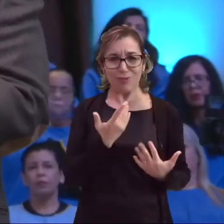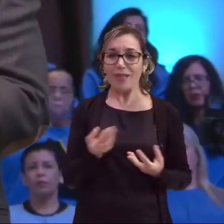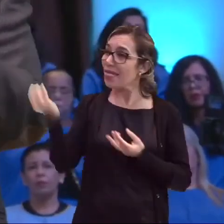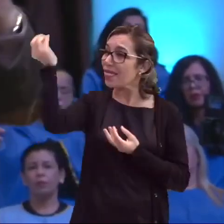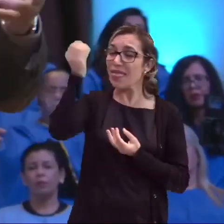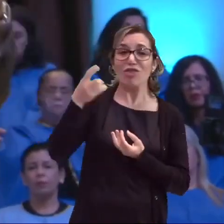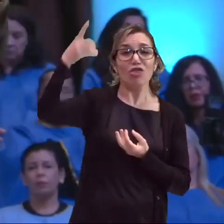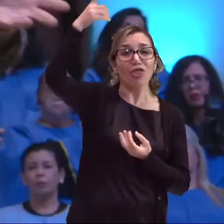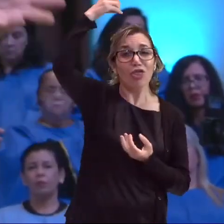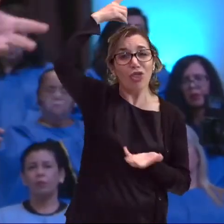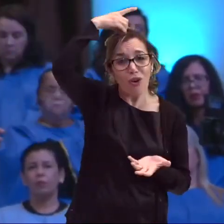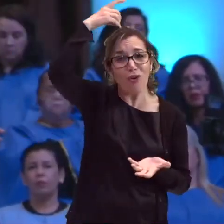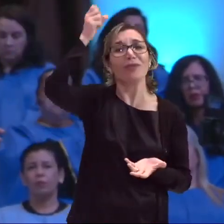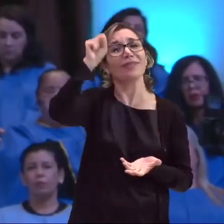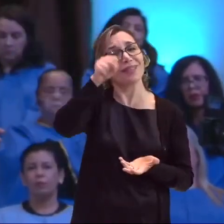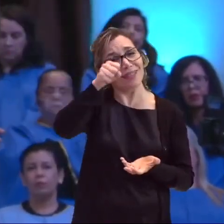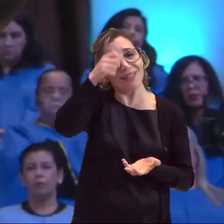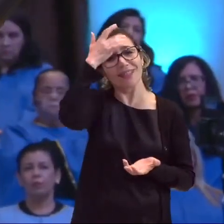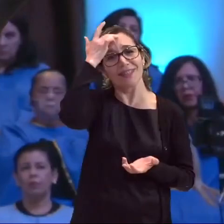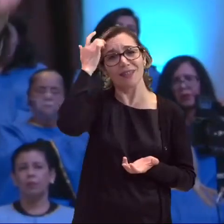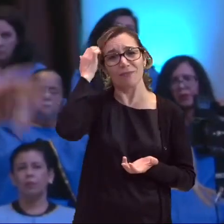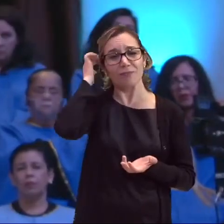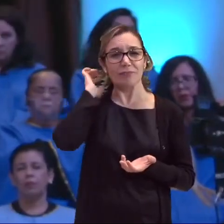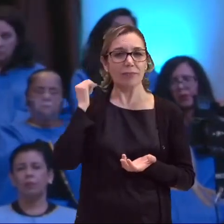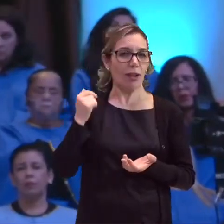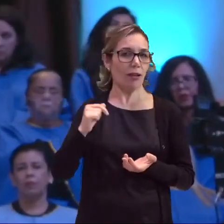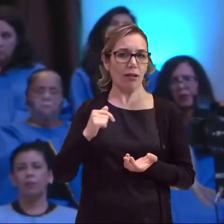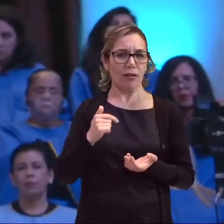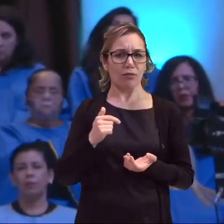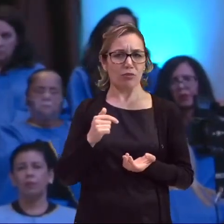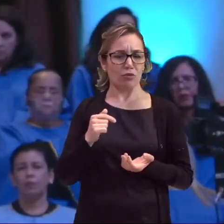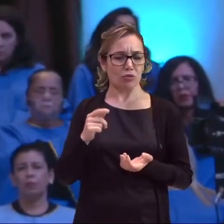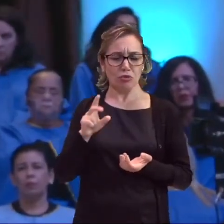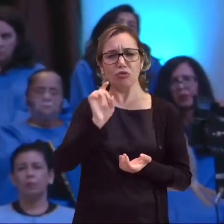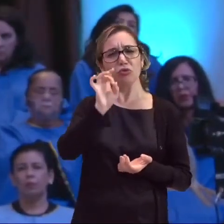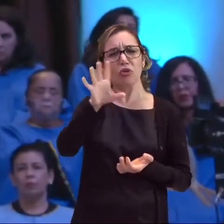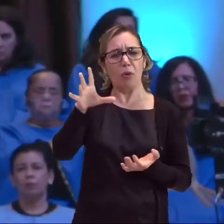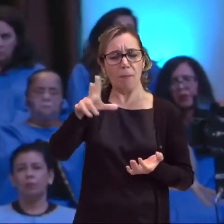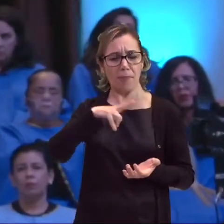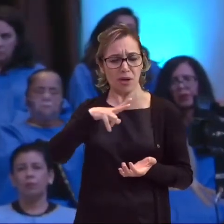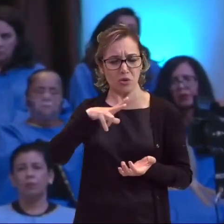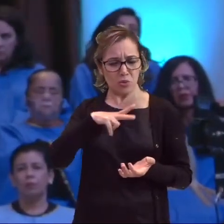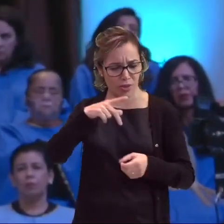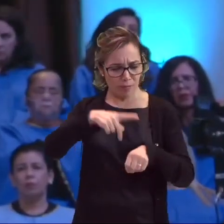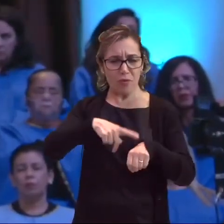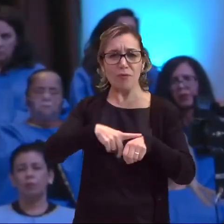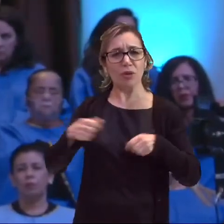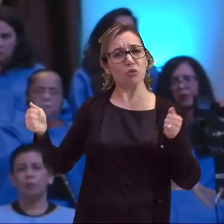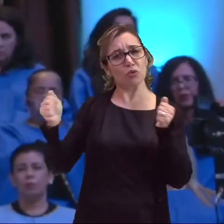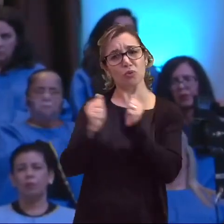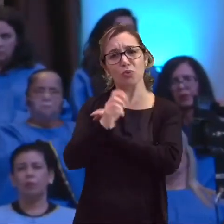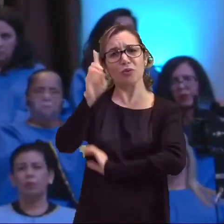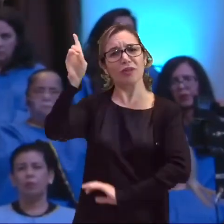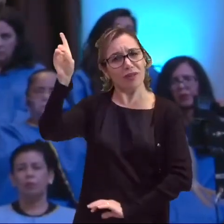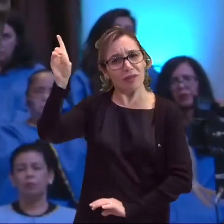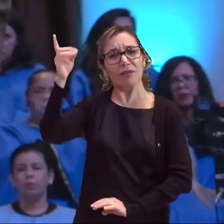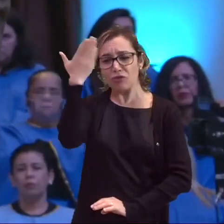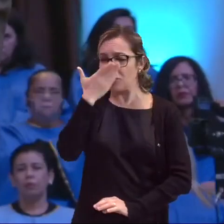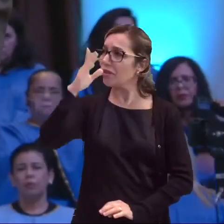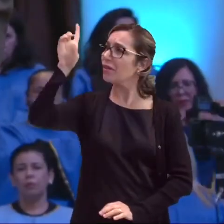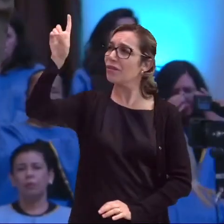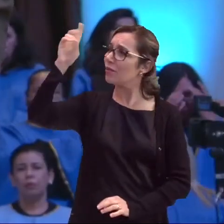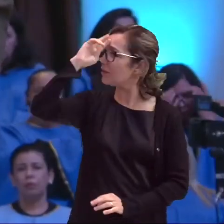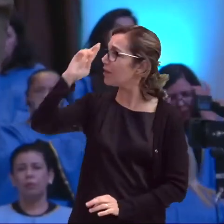vida foi ali no meu quarto não foi da presença das pessoas foi ali na presença do Senhor em que